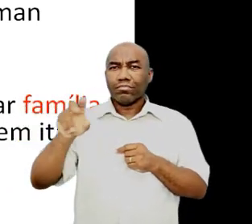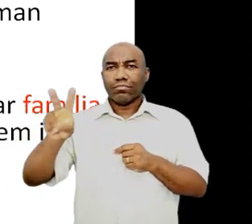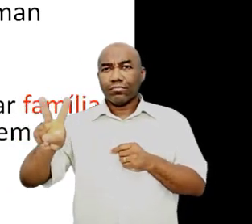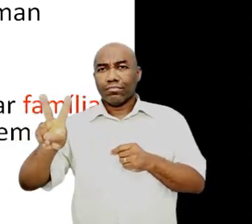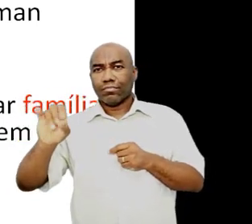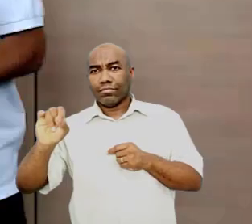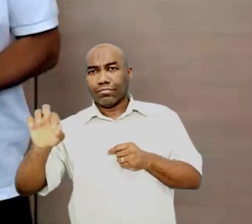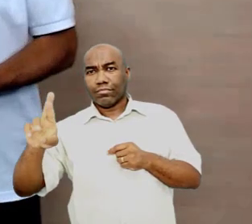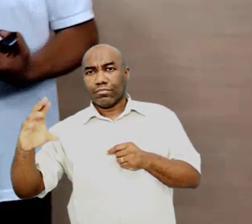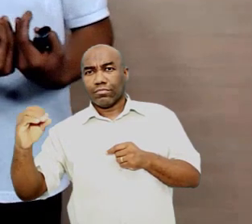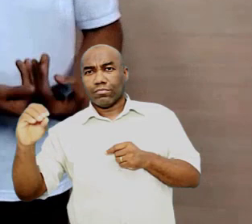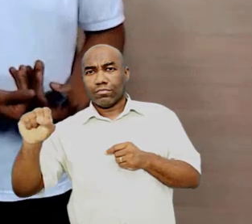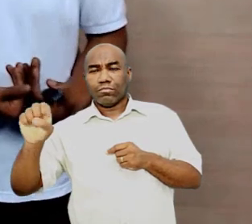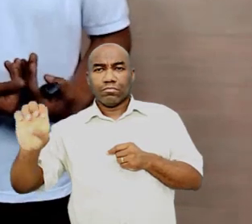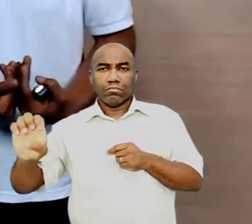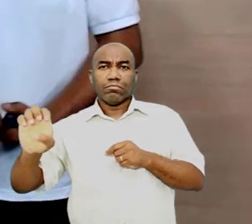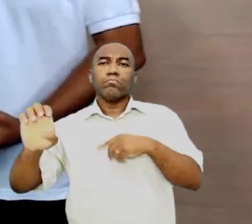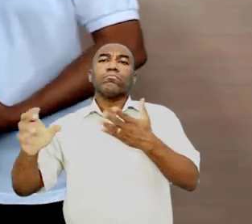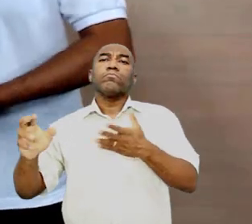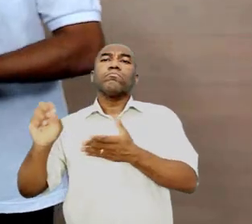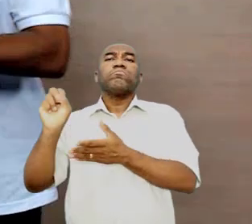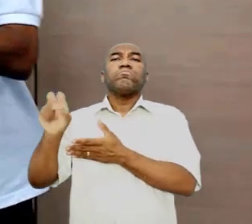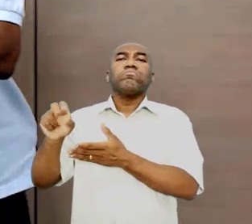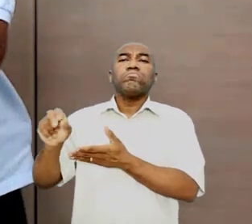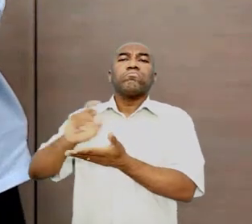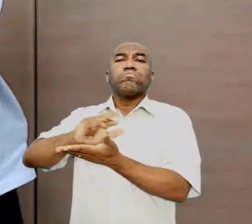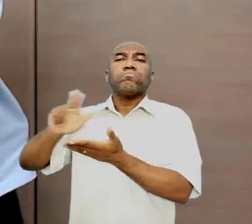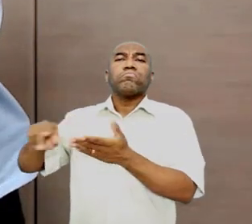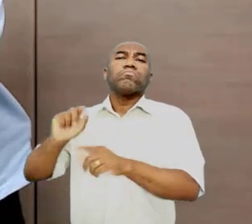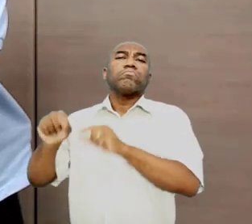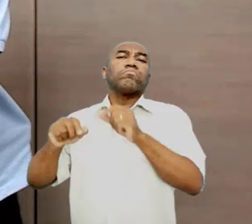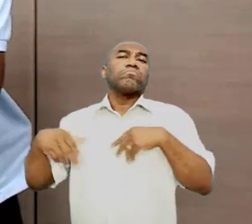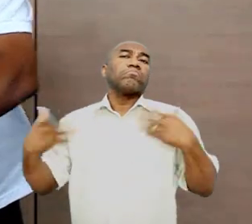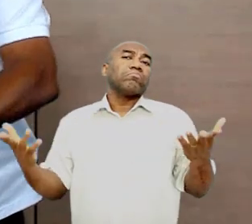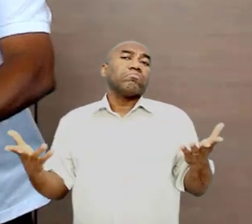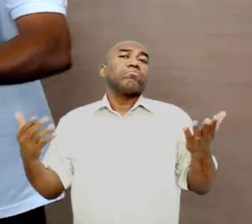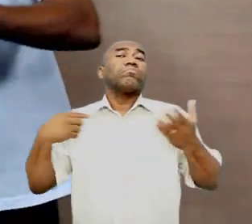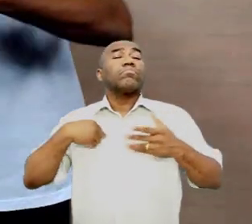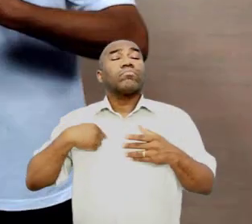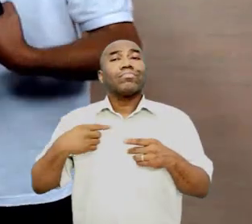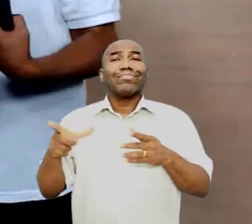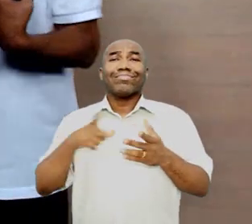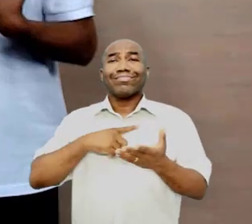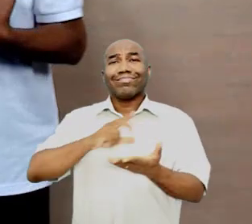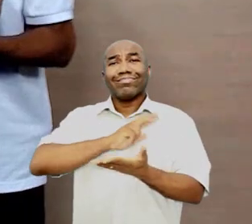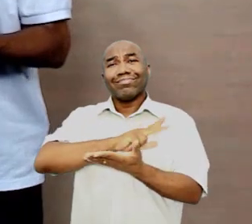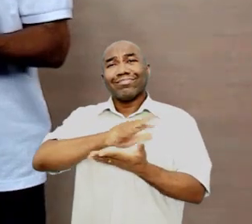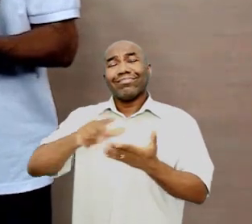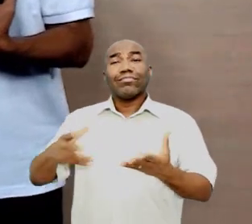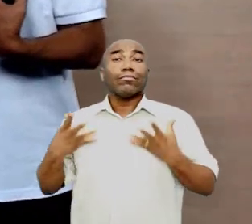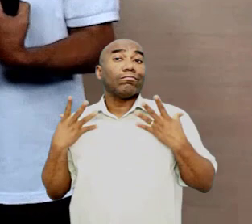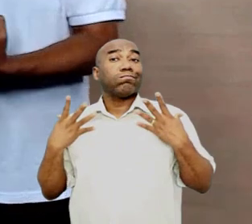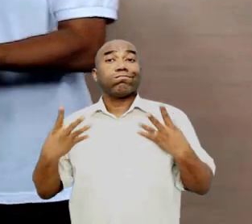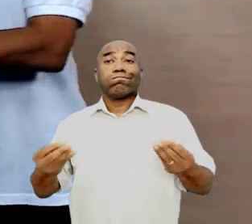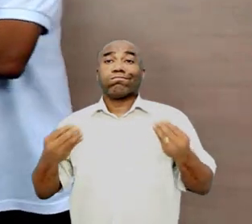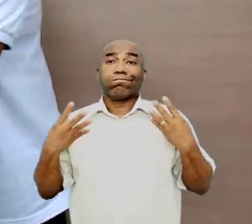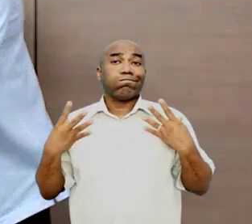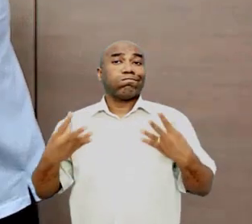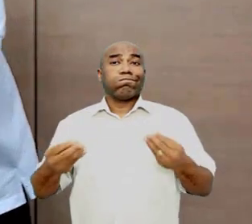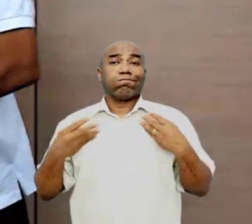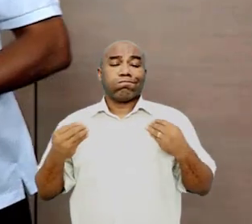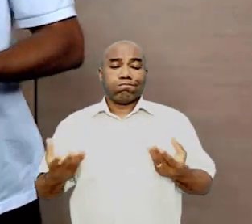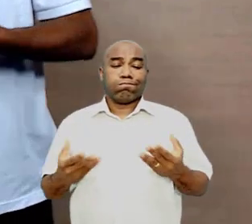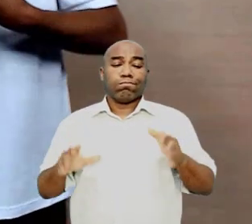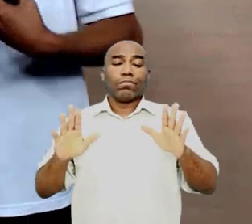científica para saber qual o tipo de vírus? Nós temos base científica para saber qual a família do vírus?